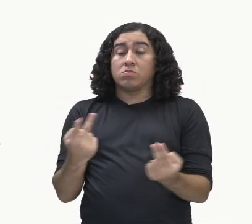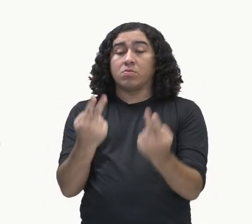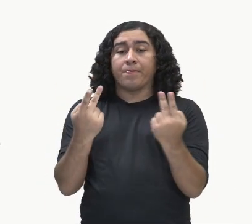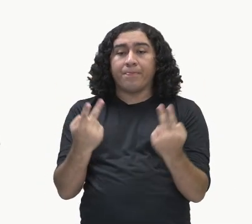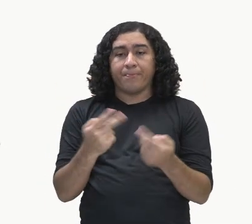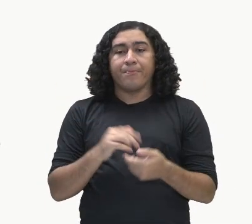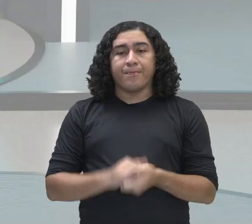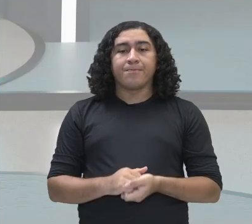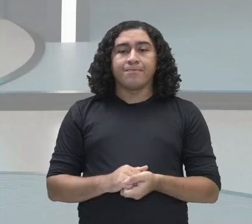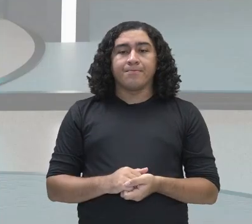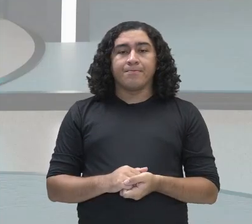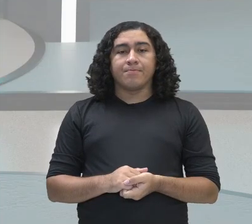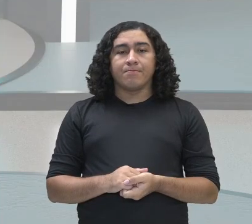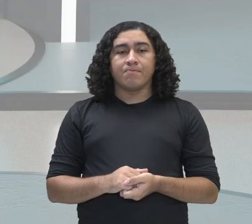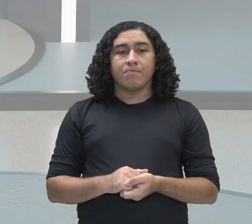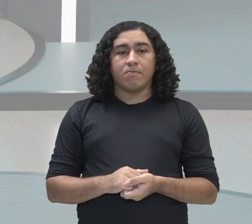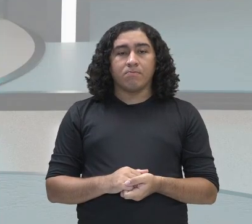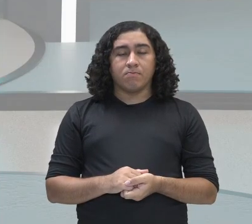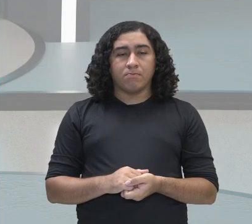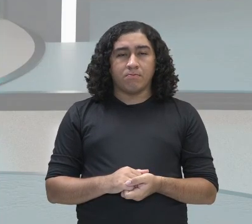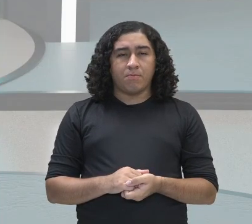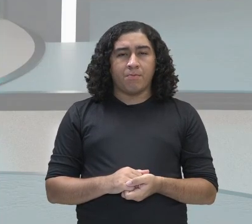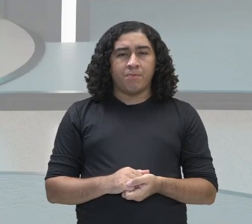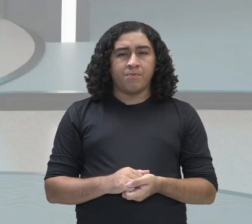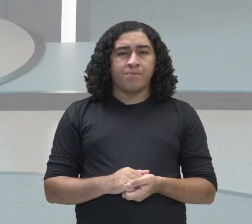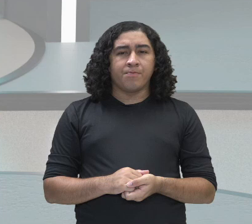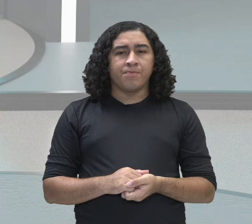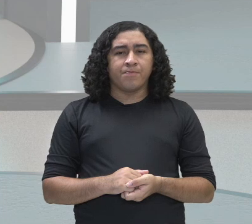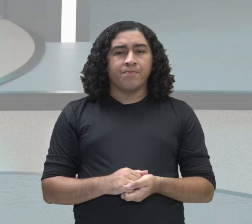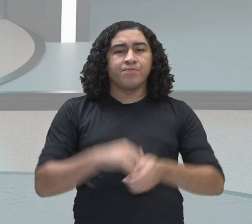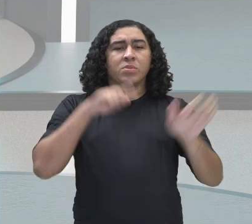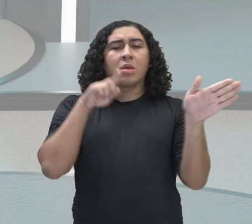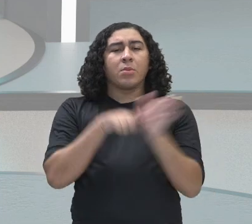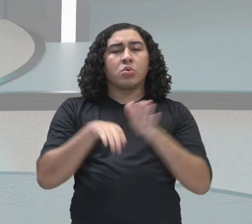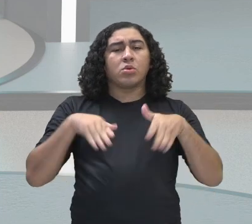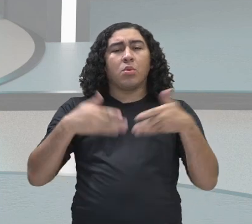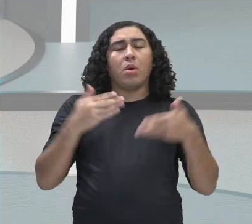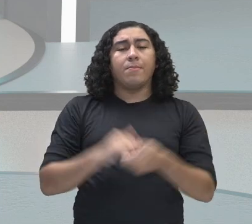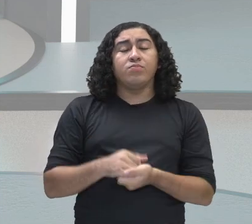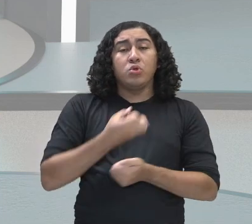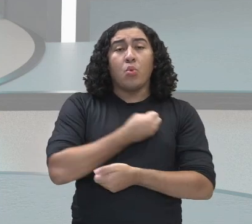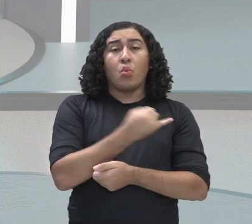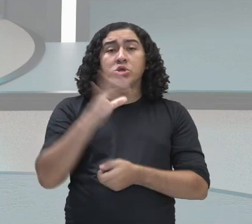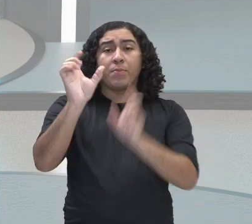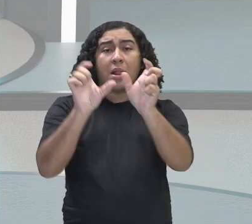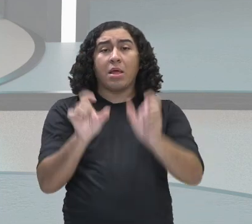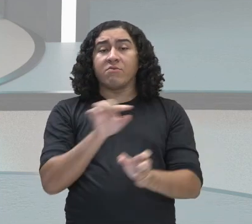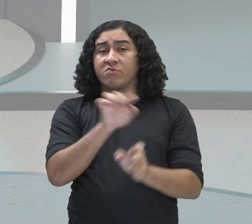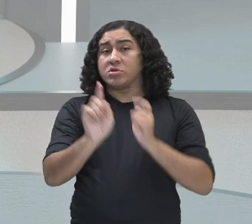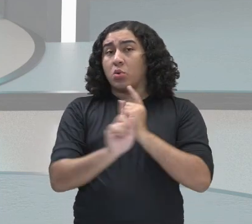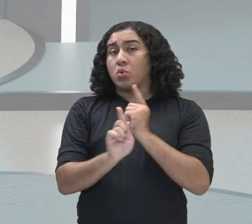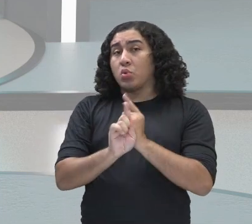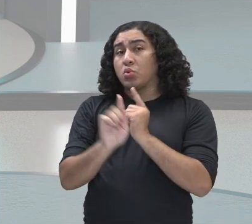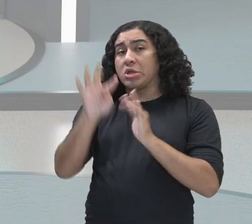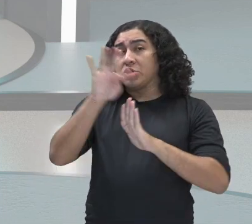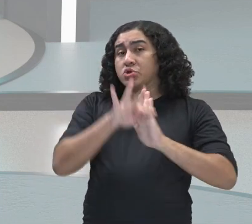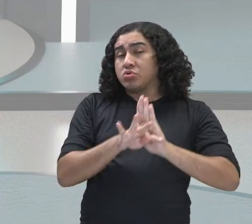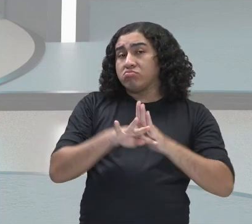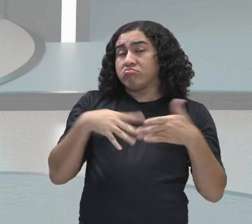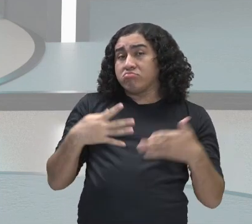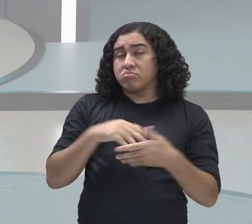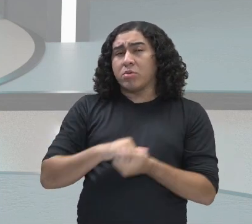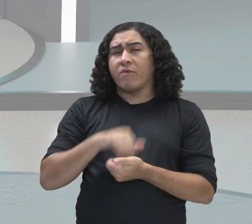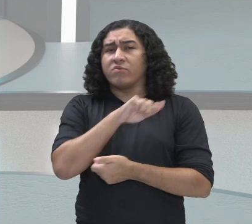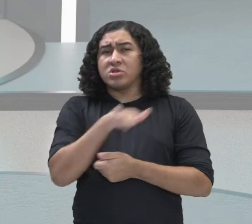nossa aula. Bem, e a pergunta a respeito desse texto foi a seguinte: quais palavras cognatas você identificou no texto? Vocês